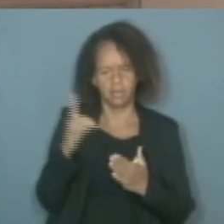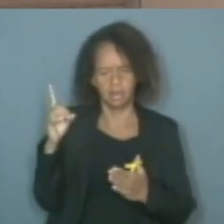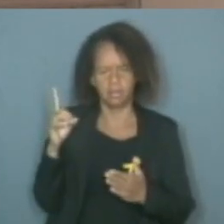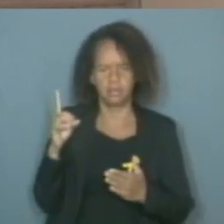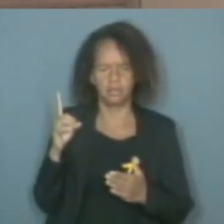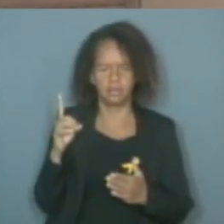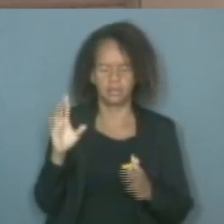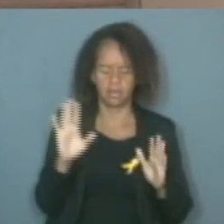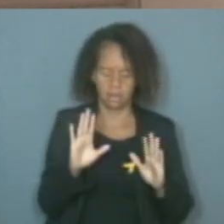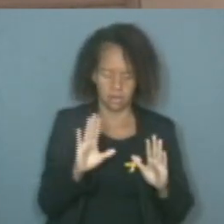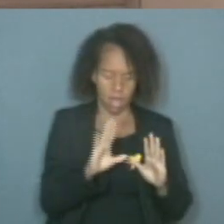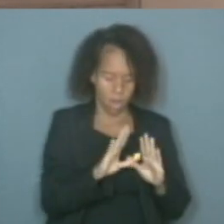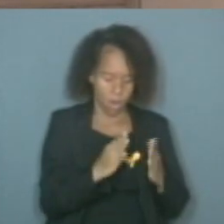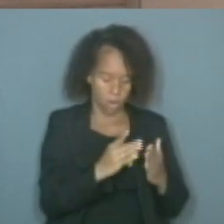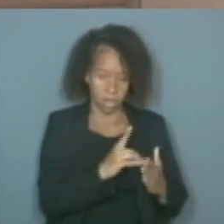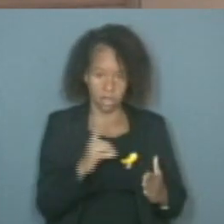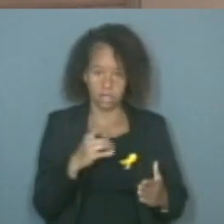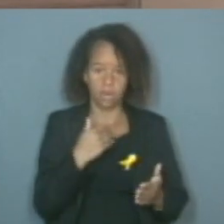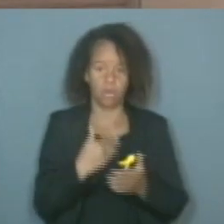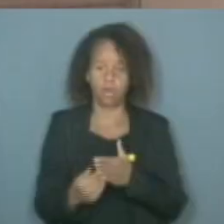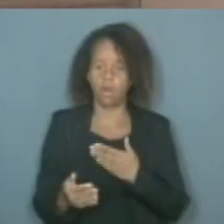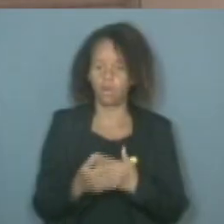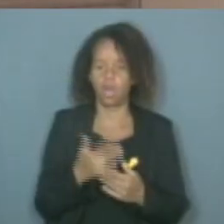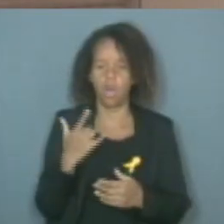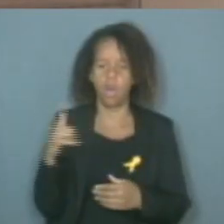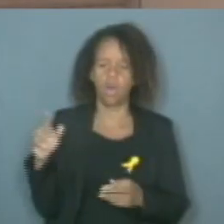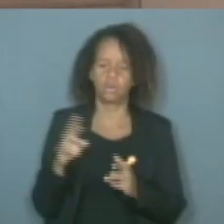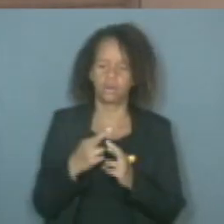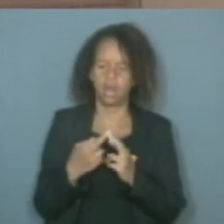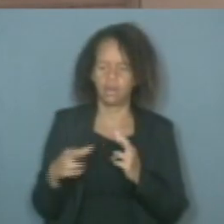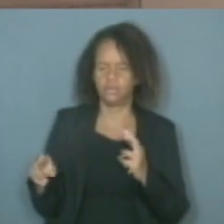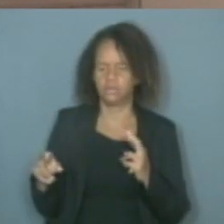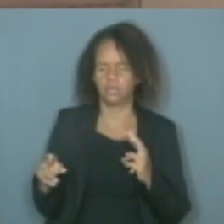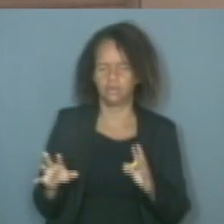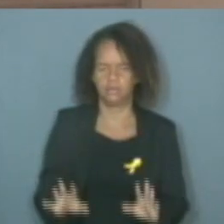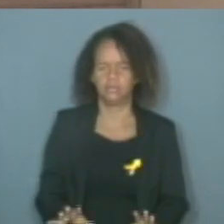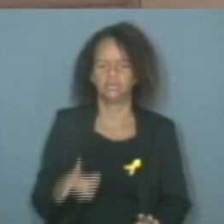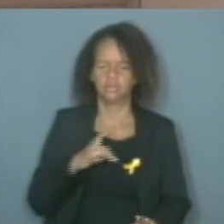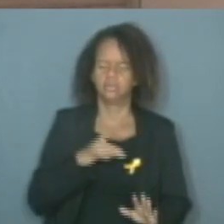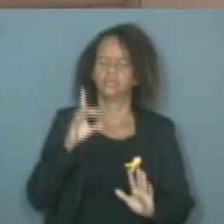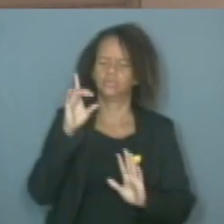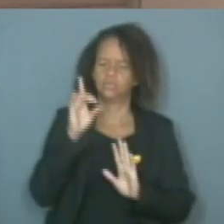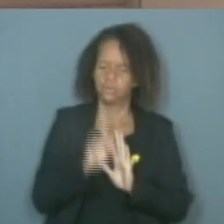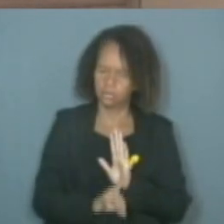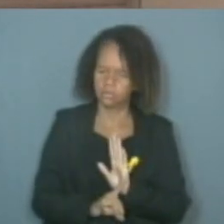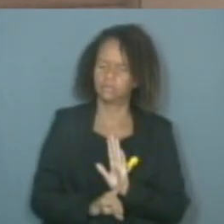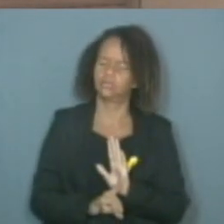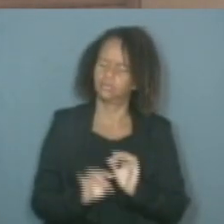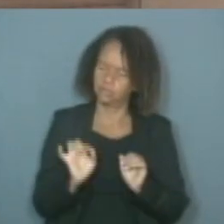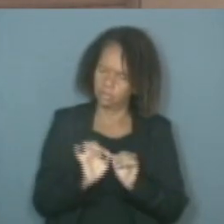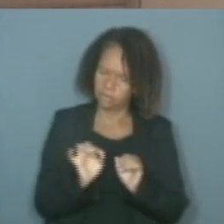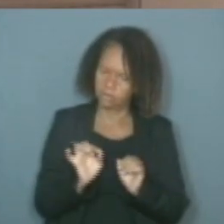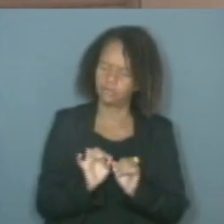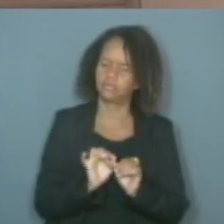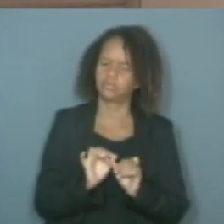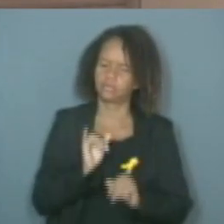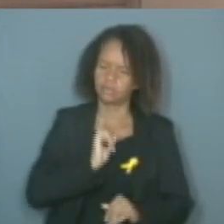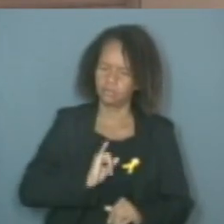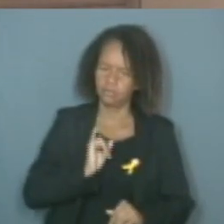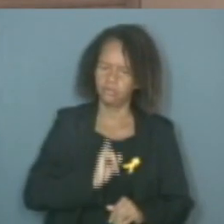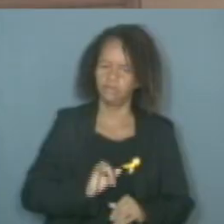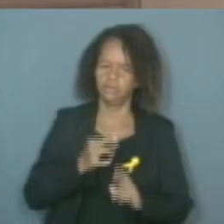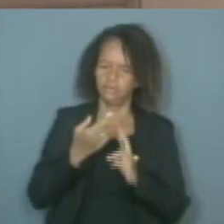mas não só os cristãos. Qualquer outra religião terá o direito de realizar os